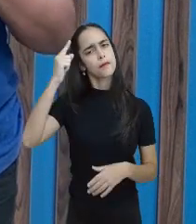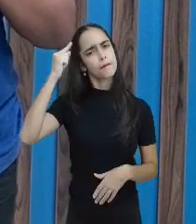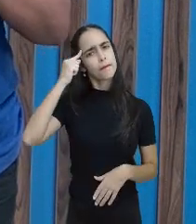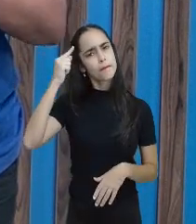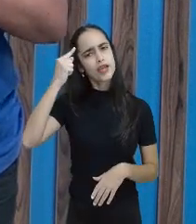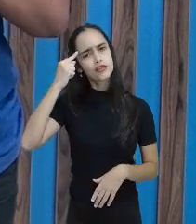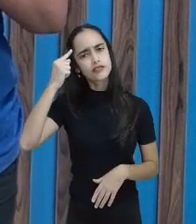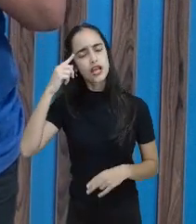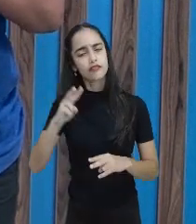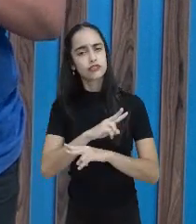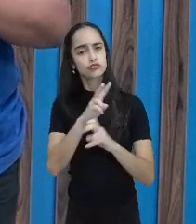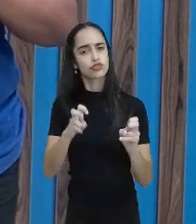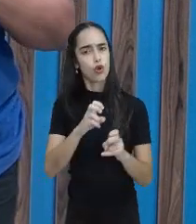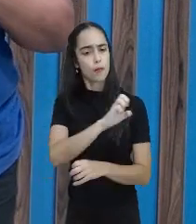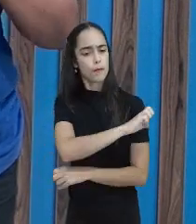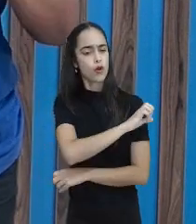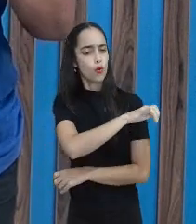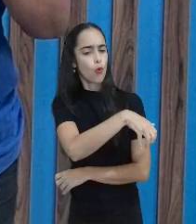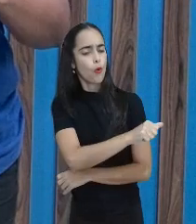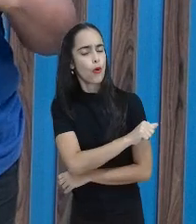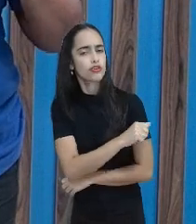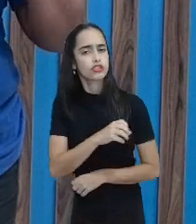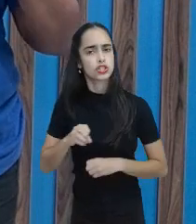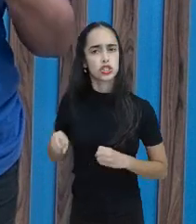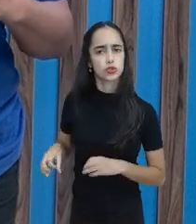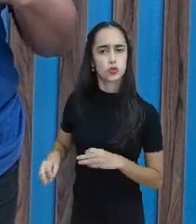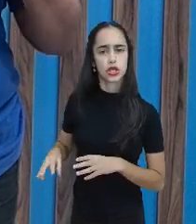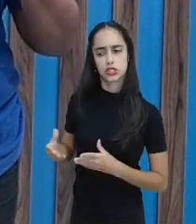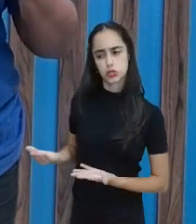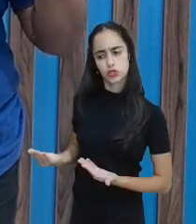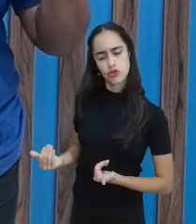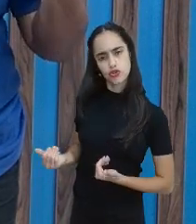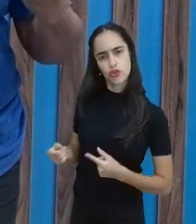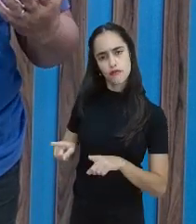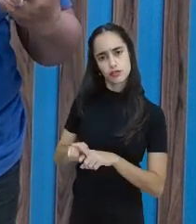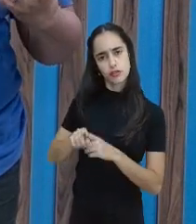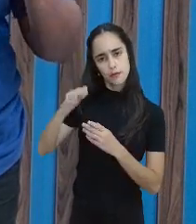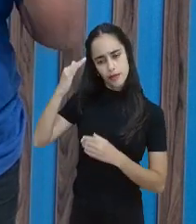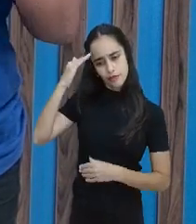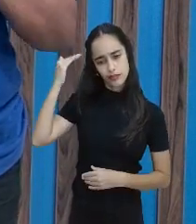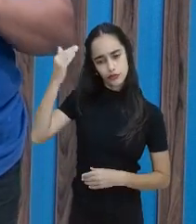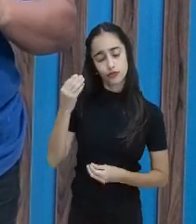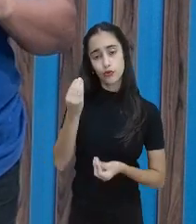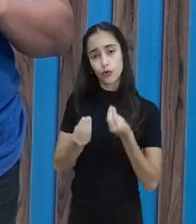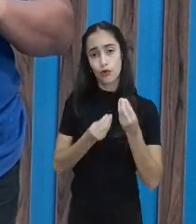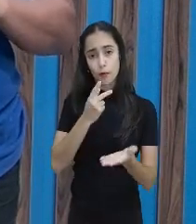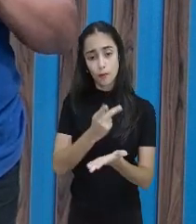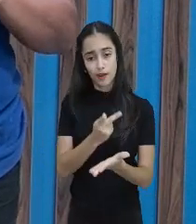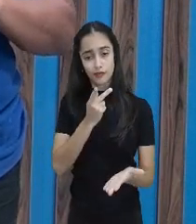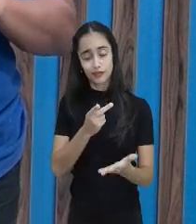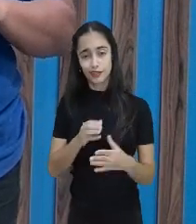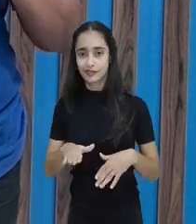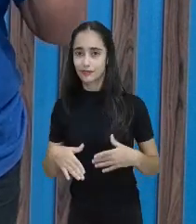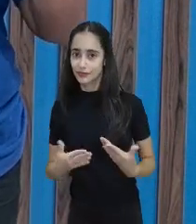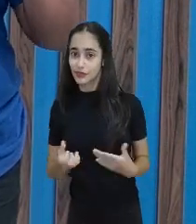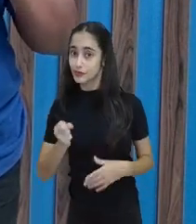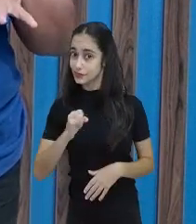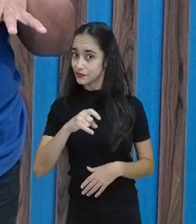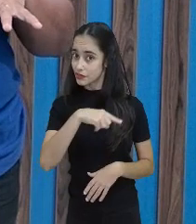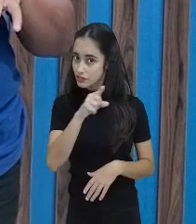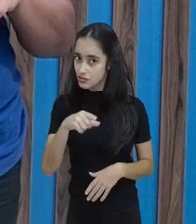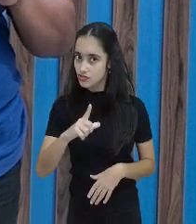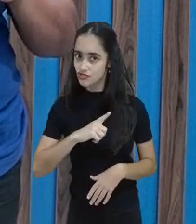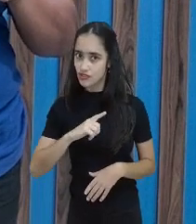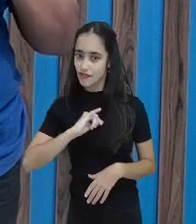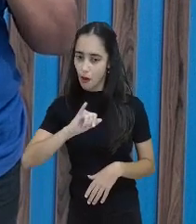educação para jovens e adultos e de como essa educação poderia acontecer. Então, se vocês tiverem oportunidade, procure conhecer